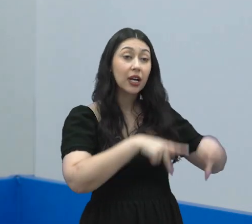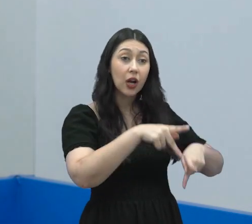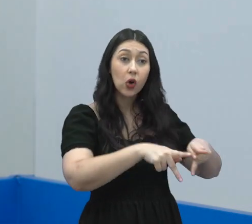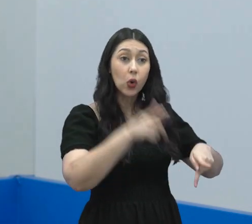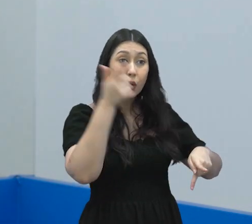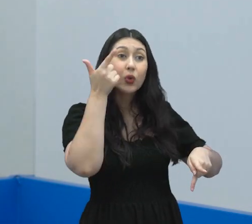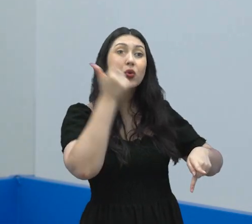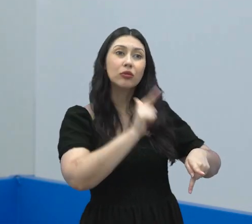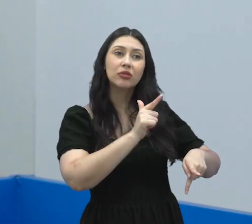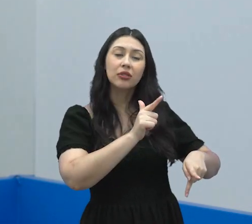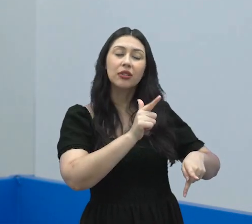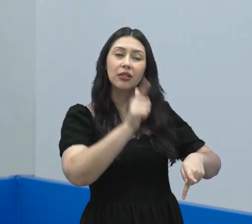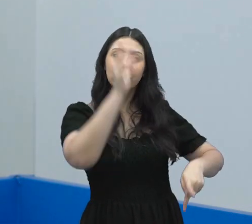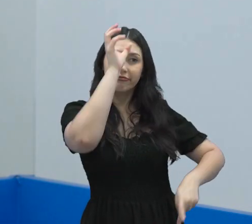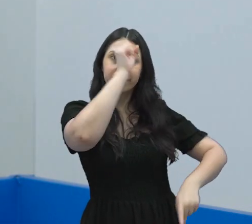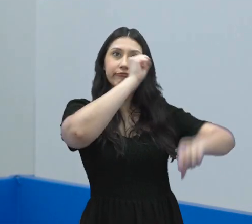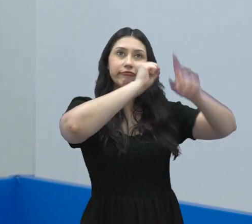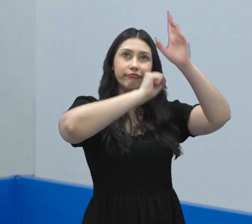população tenha,